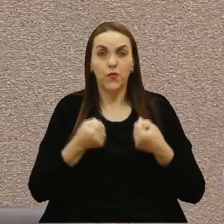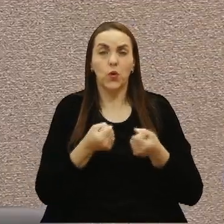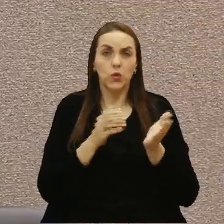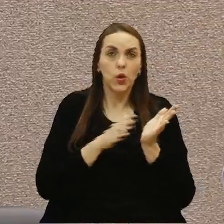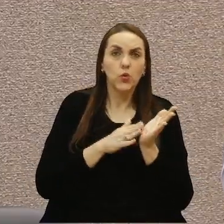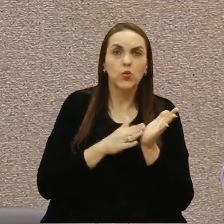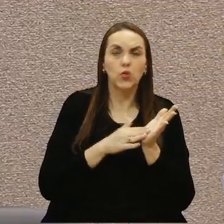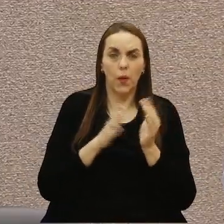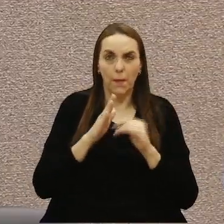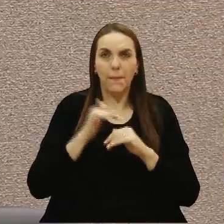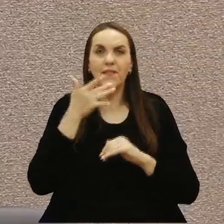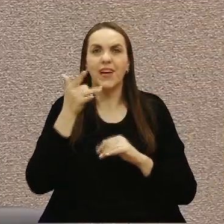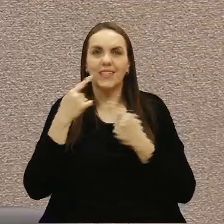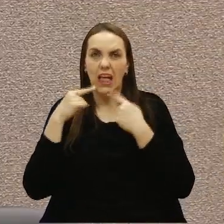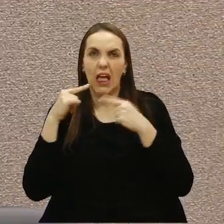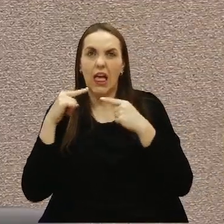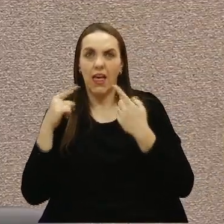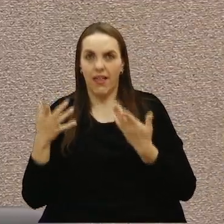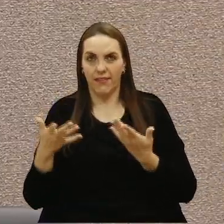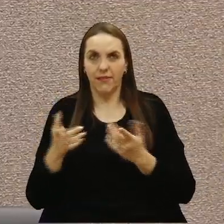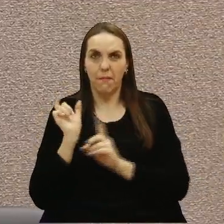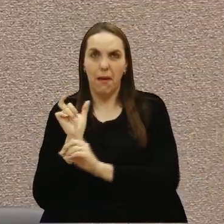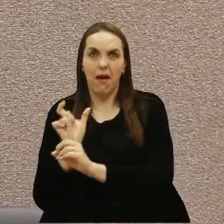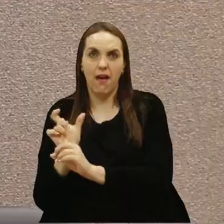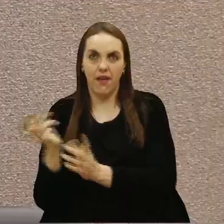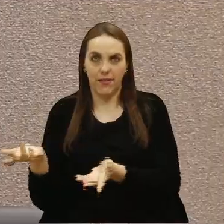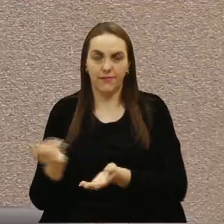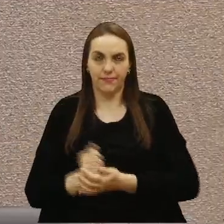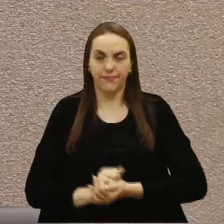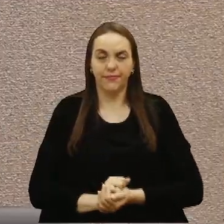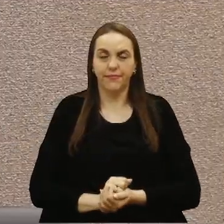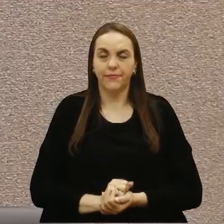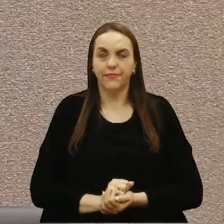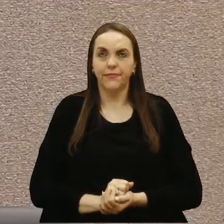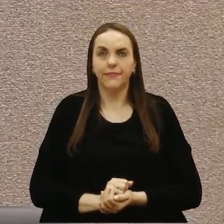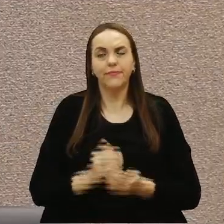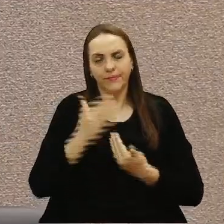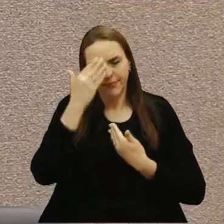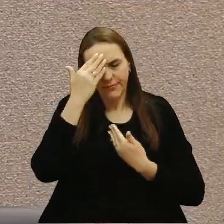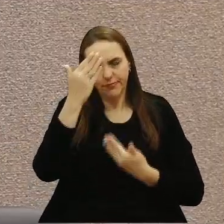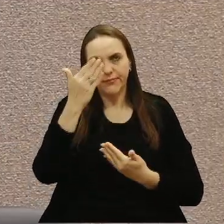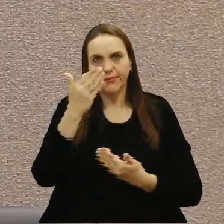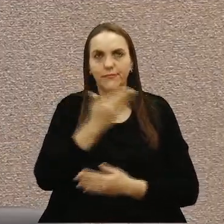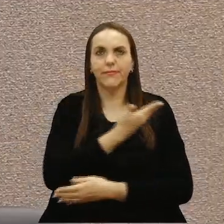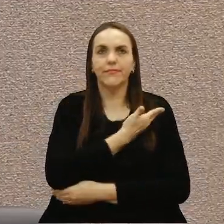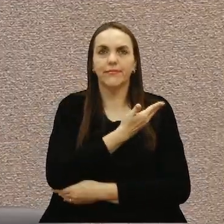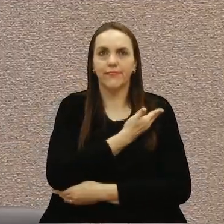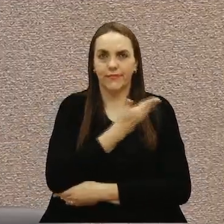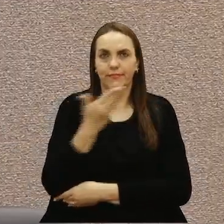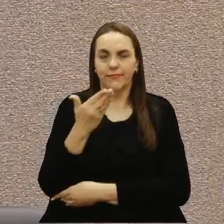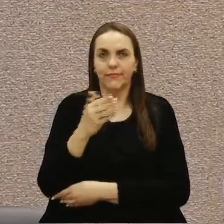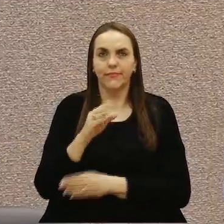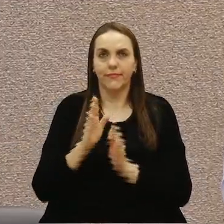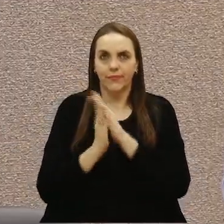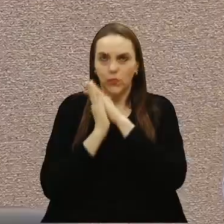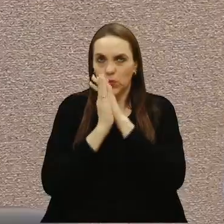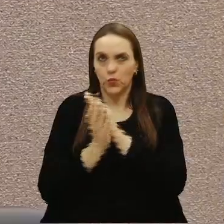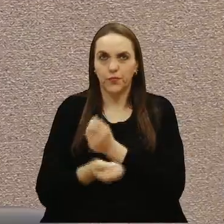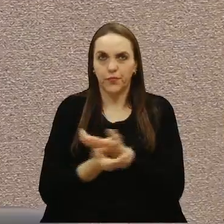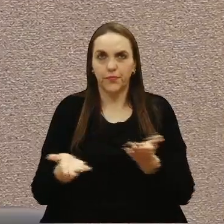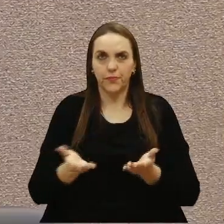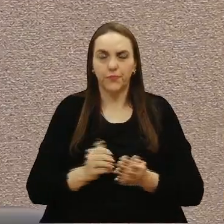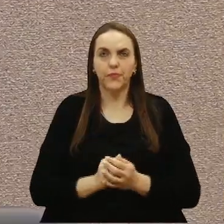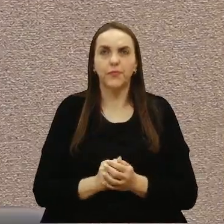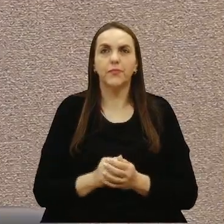mais fácil criticar, mais fácil esse esforço. E aqui eu agradeço pela amizade do Pai Nado,